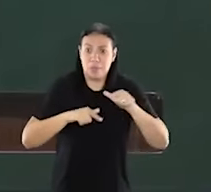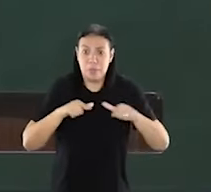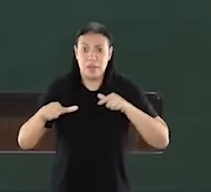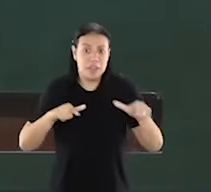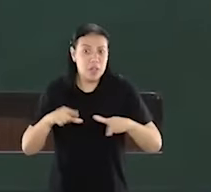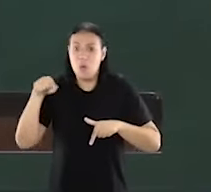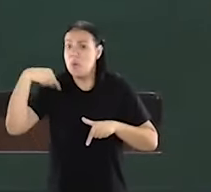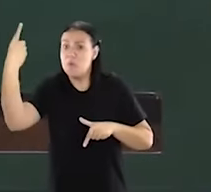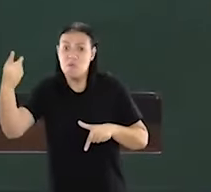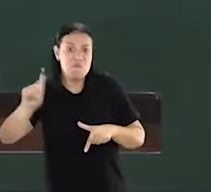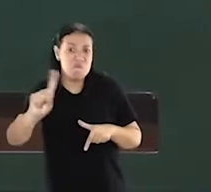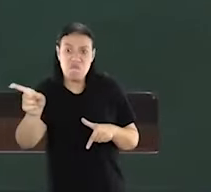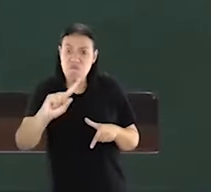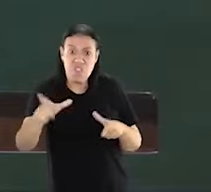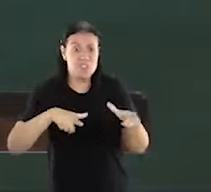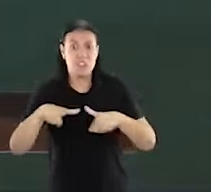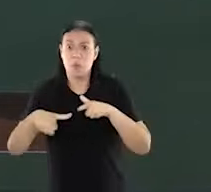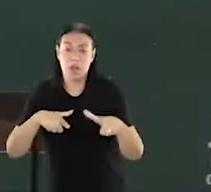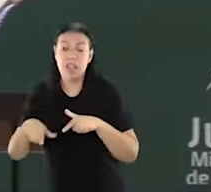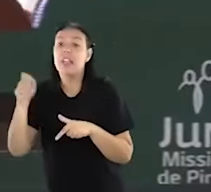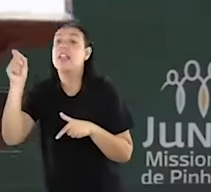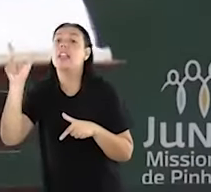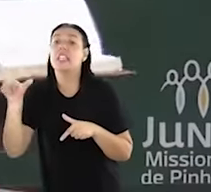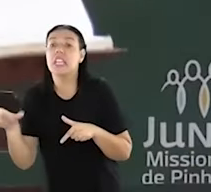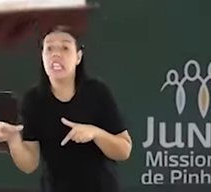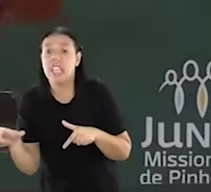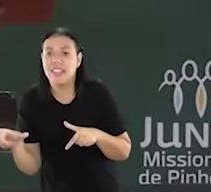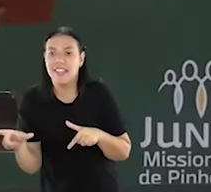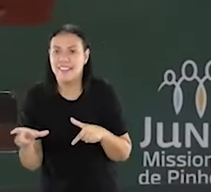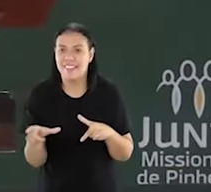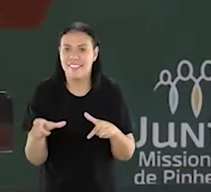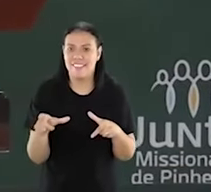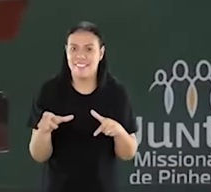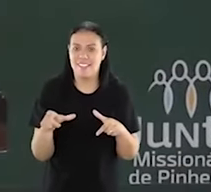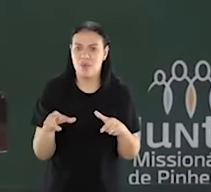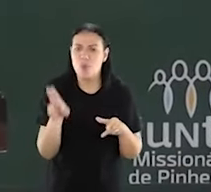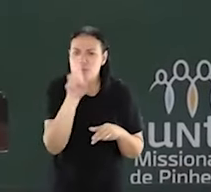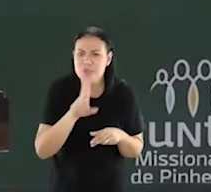outro não ralou, e vai, quem sabe, ser insensato.